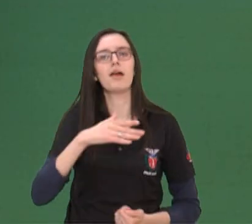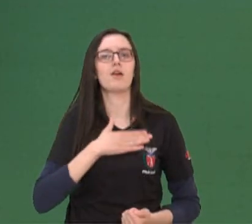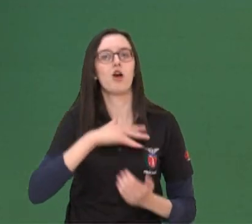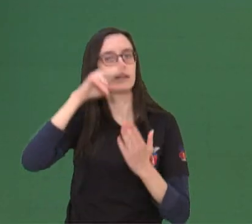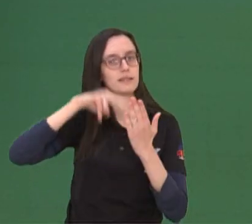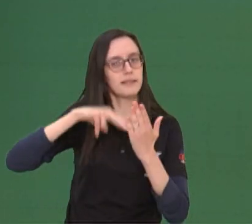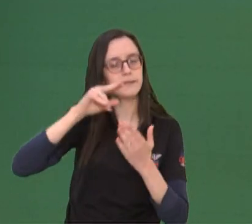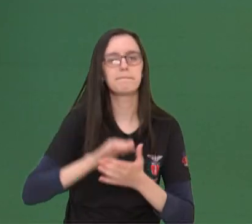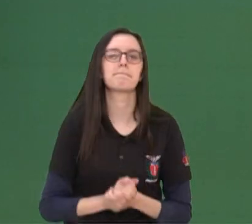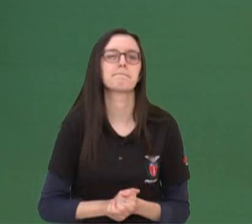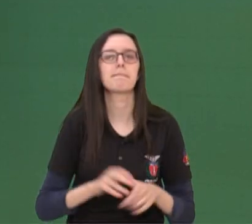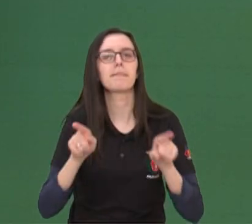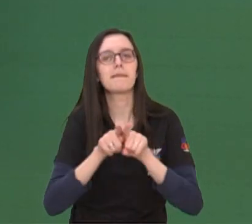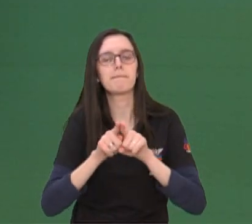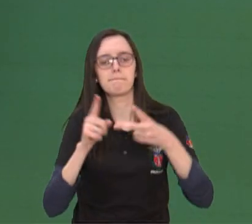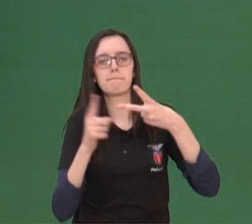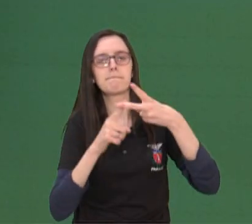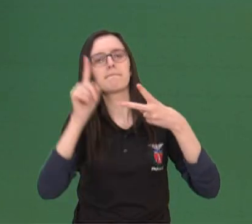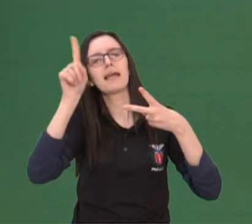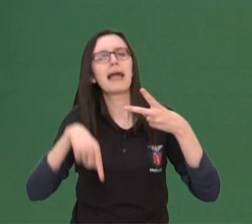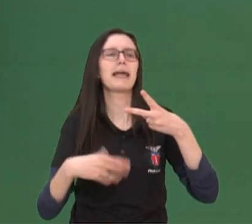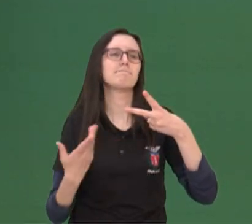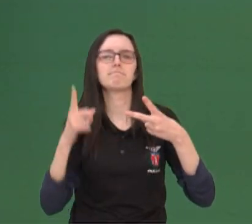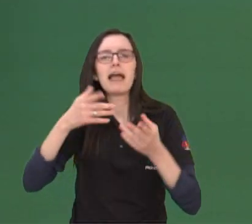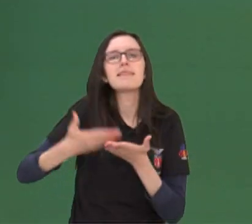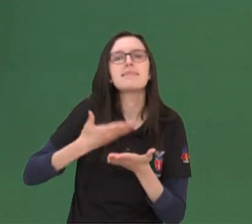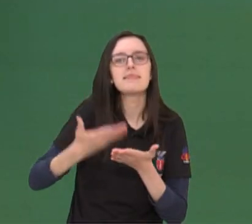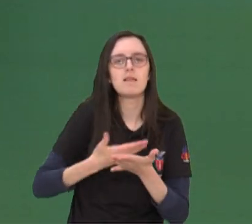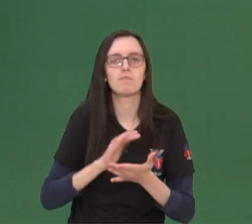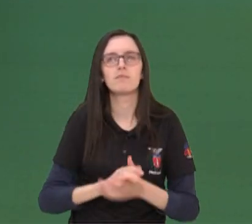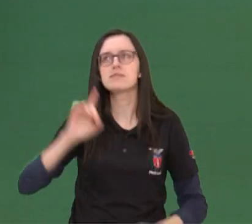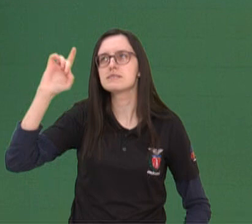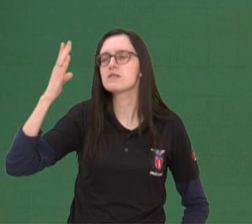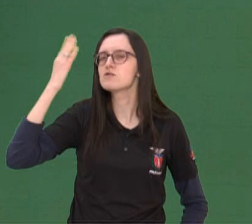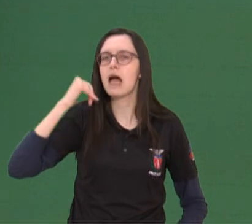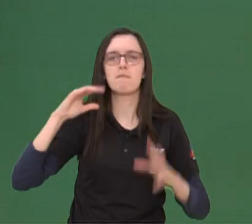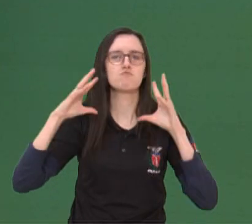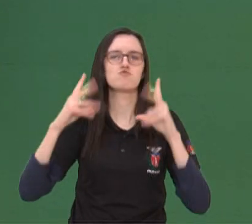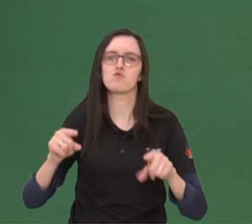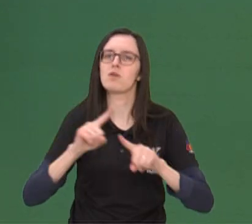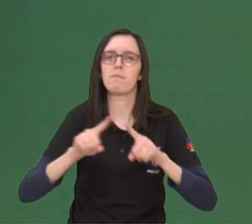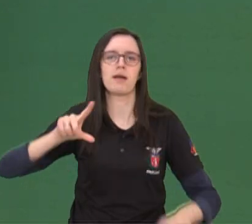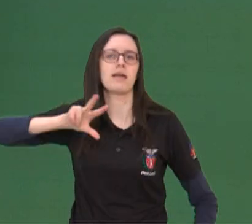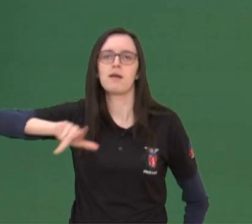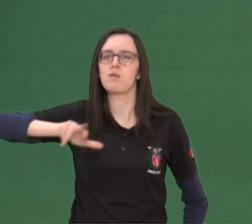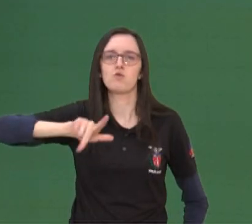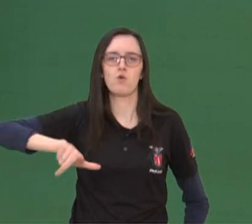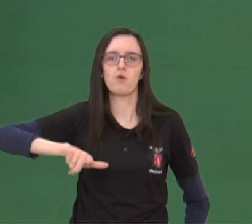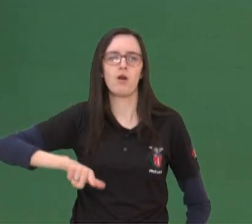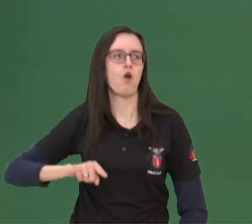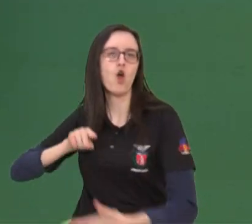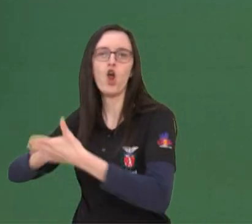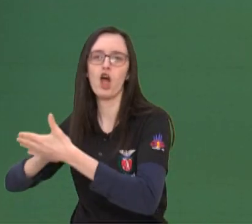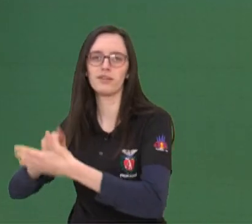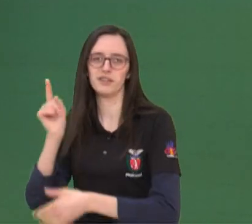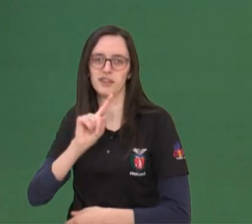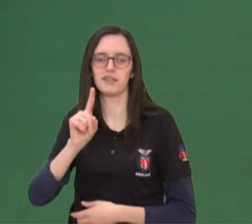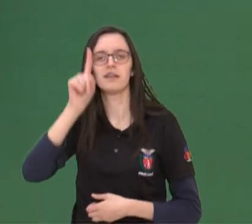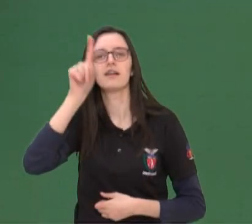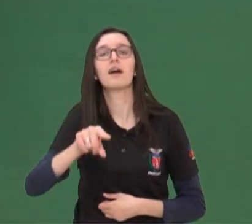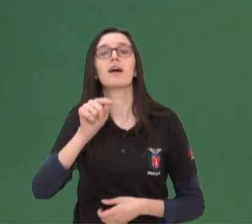gostar de ler. E um livro, Deus Sabe de Tudo, mas Não É Dedo Duro,